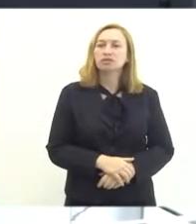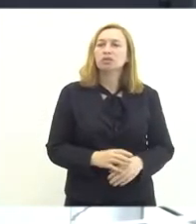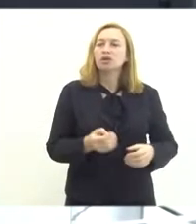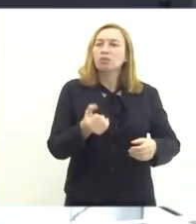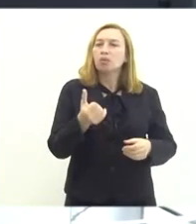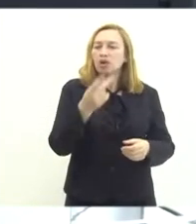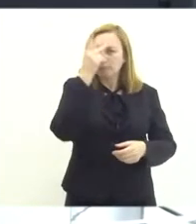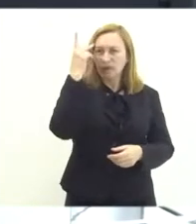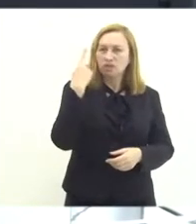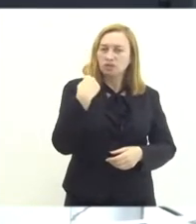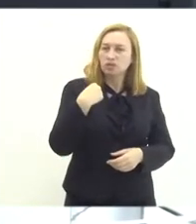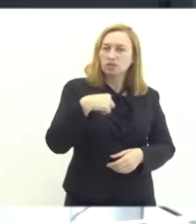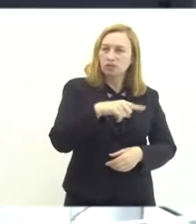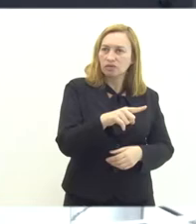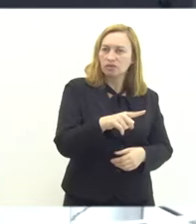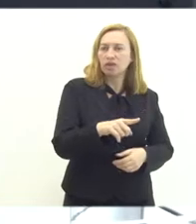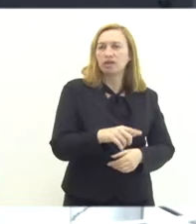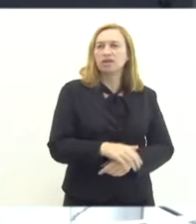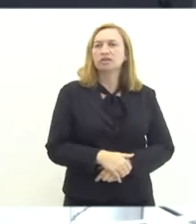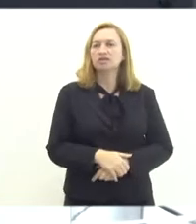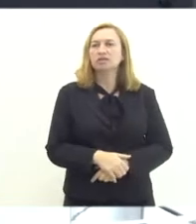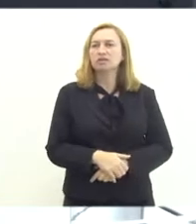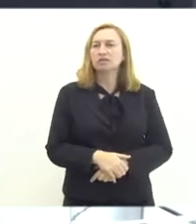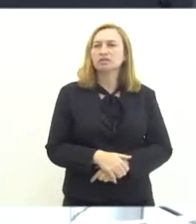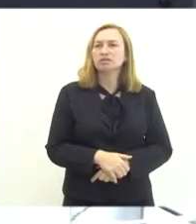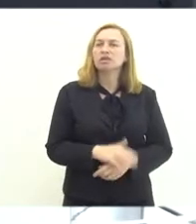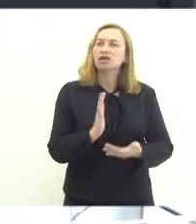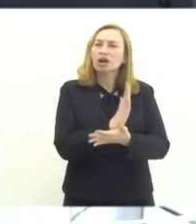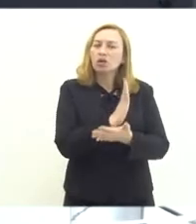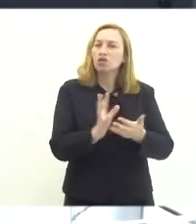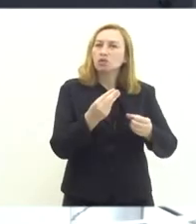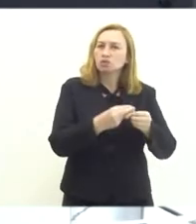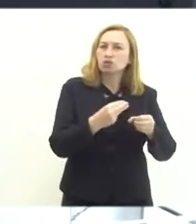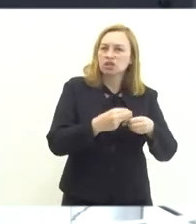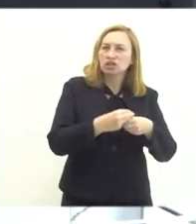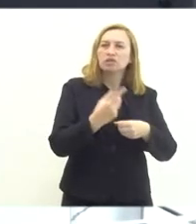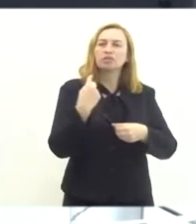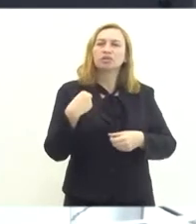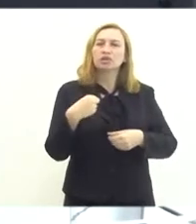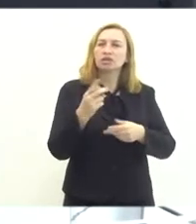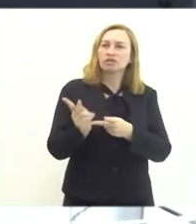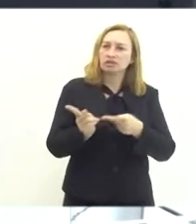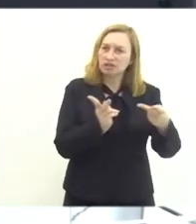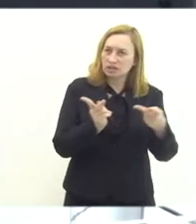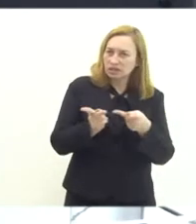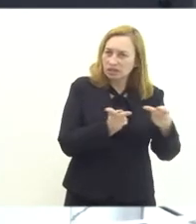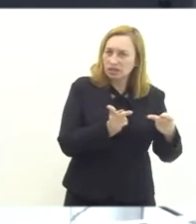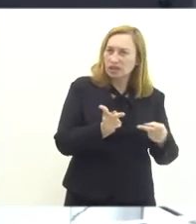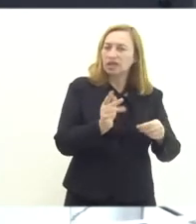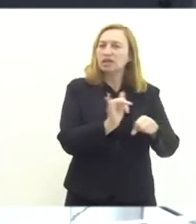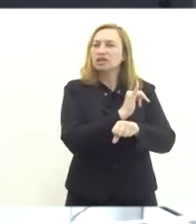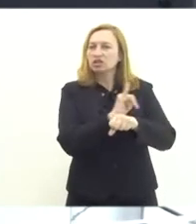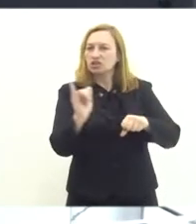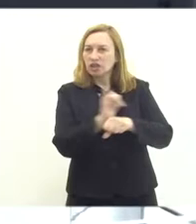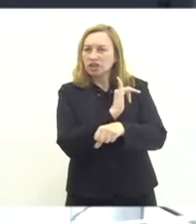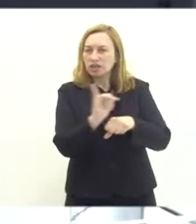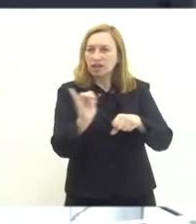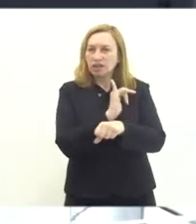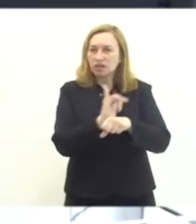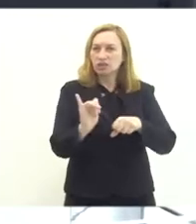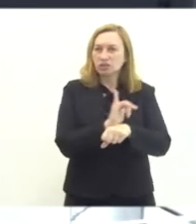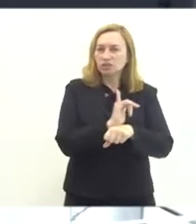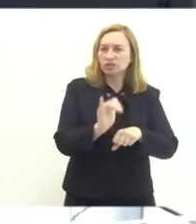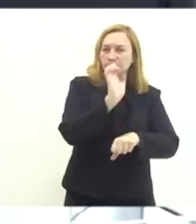comparecido o deputado então assim alguns municípios que a gente tem ido para fazer essa articulação entre o